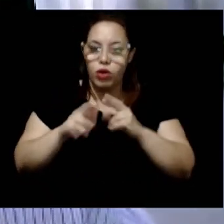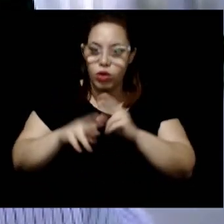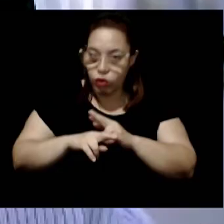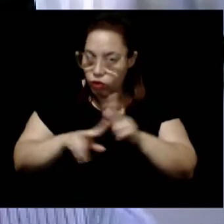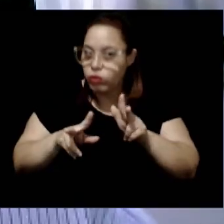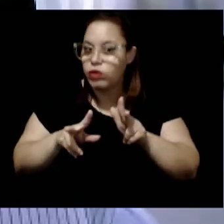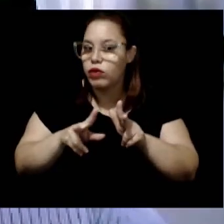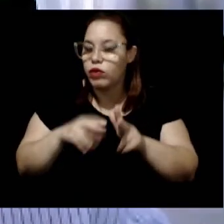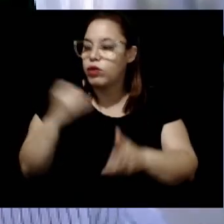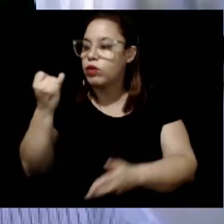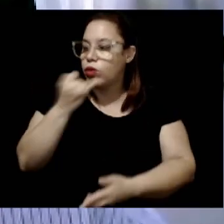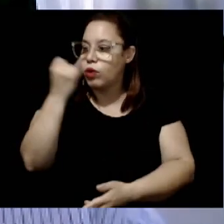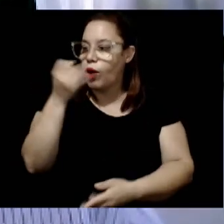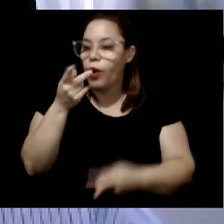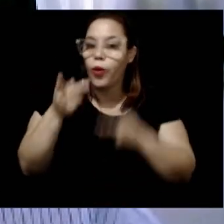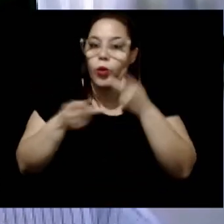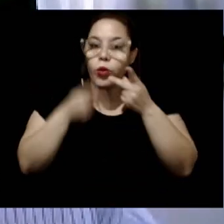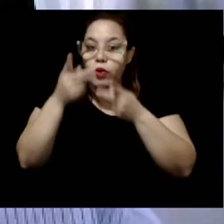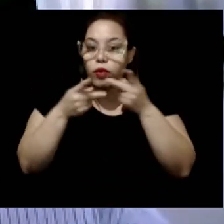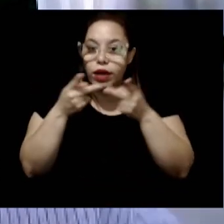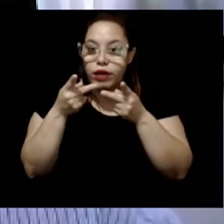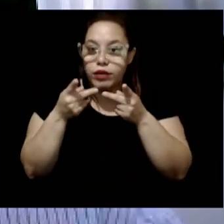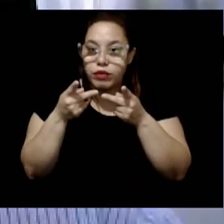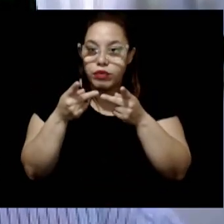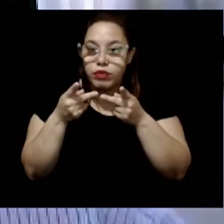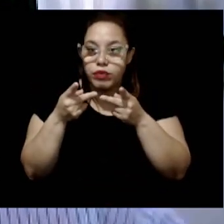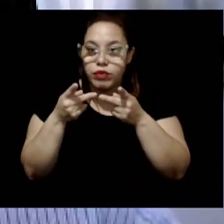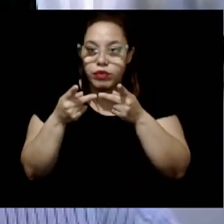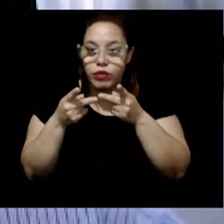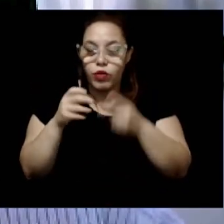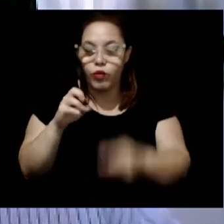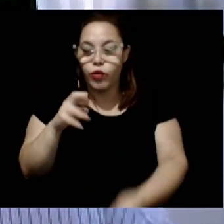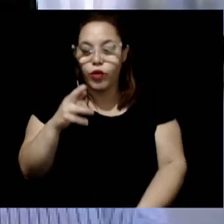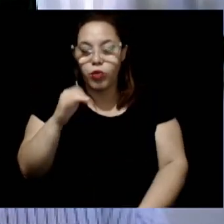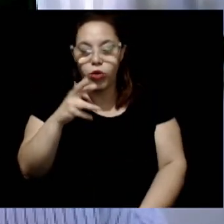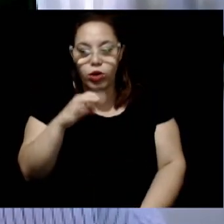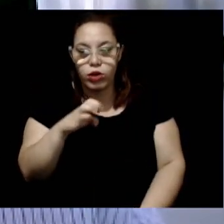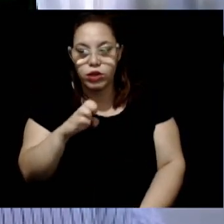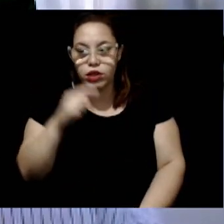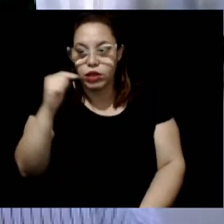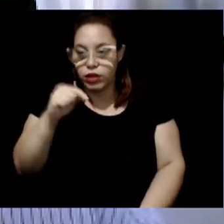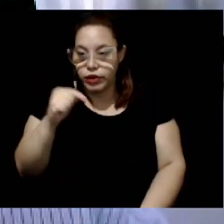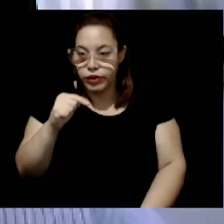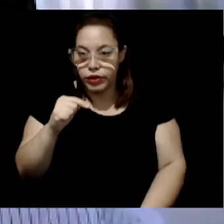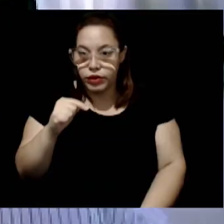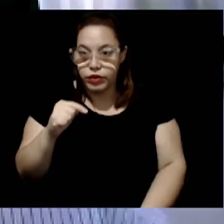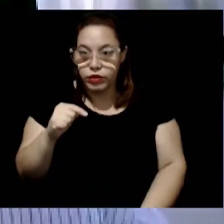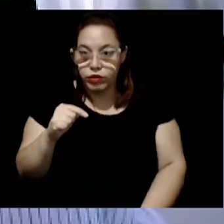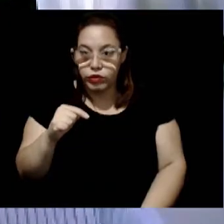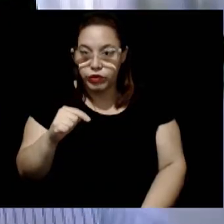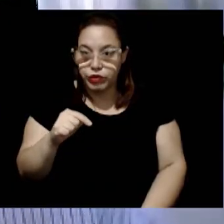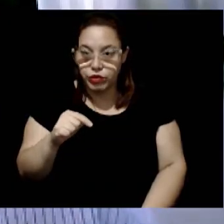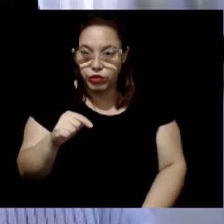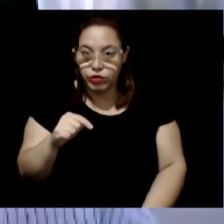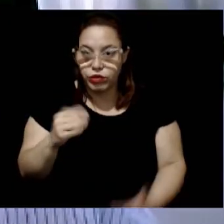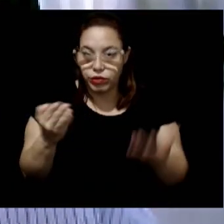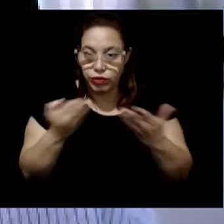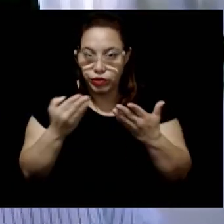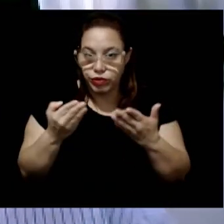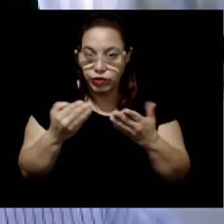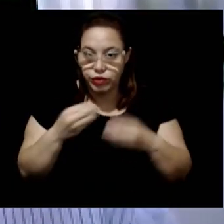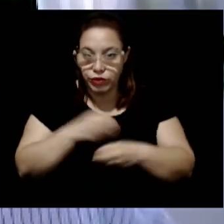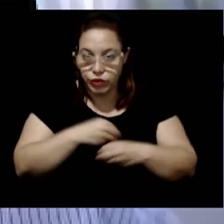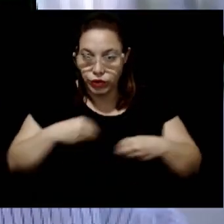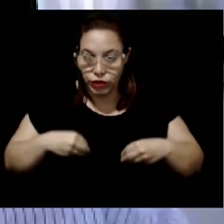importante que as pessoas entendam. No caso da osteoporose, hoje está no arsenal de exames do